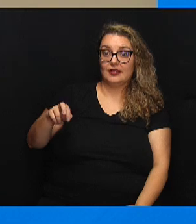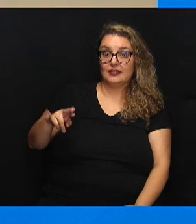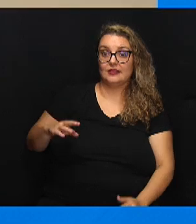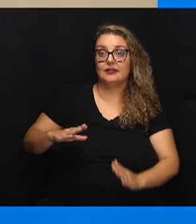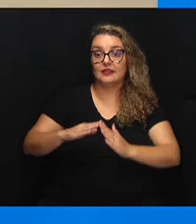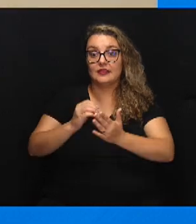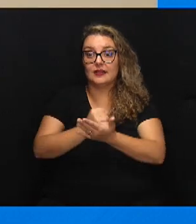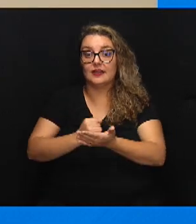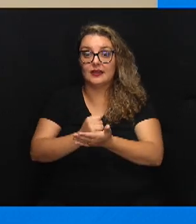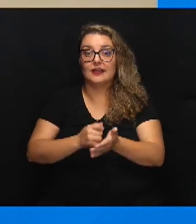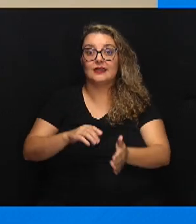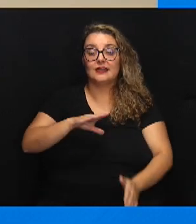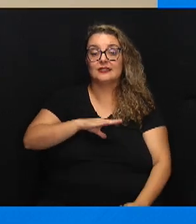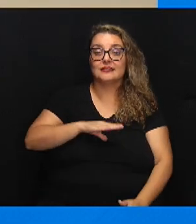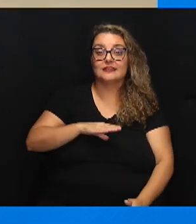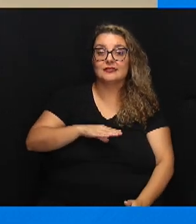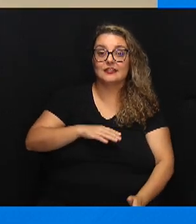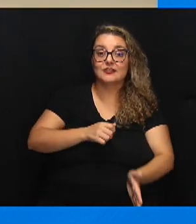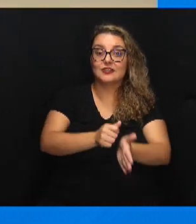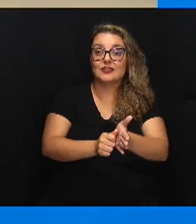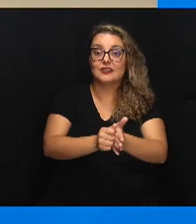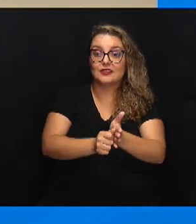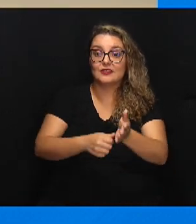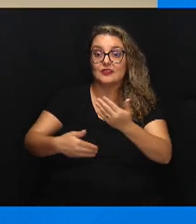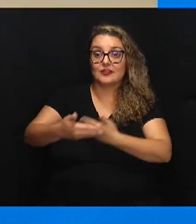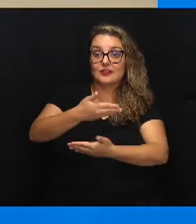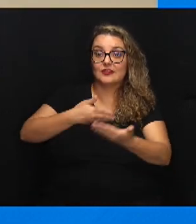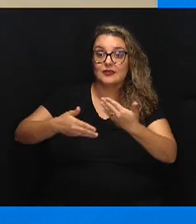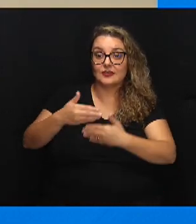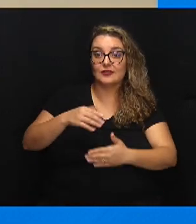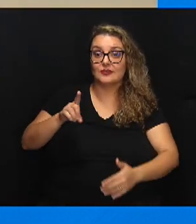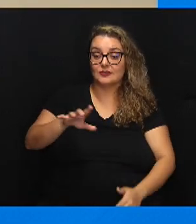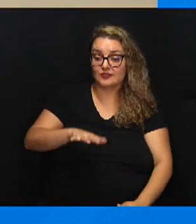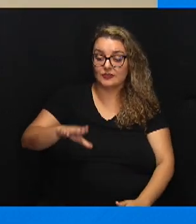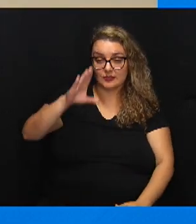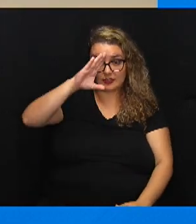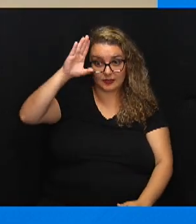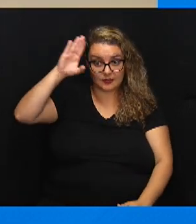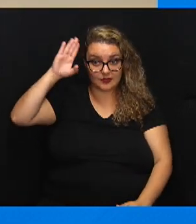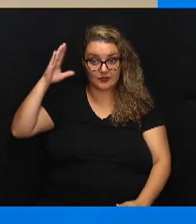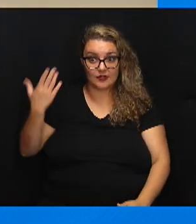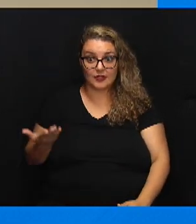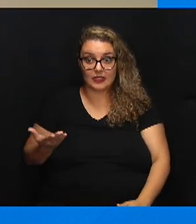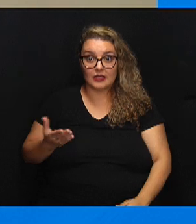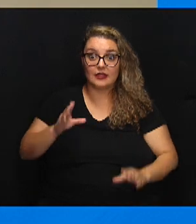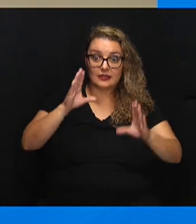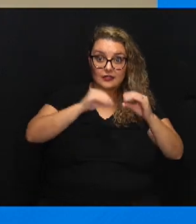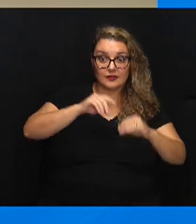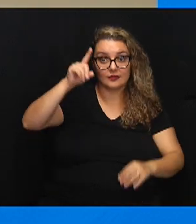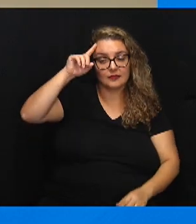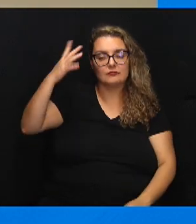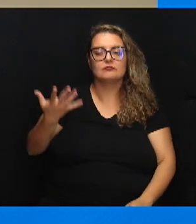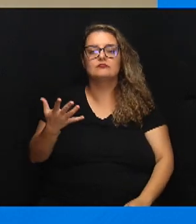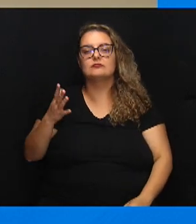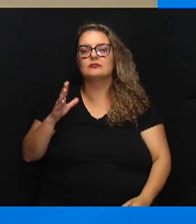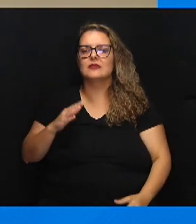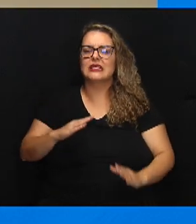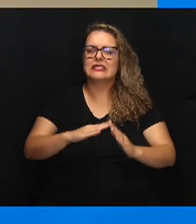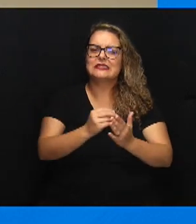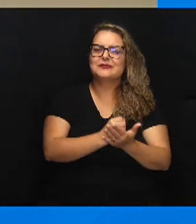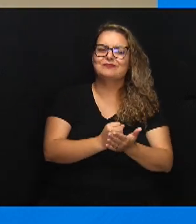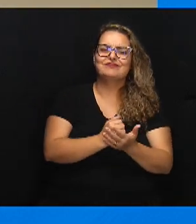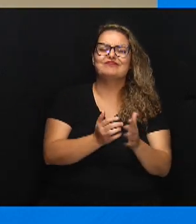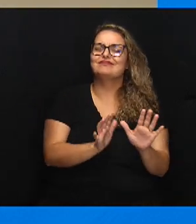Araraquara e vivia entrosado com as atividades do diretório acadêmico. Então, de repente, ele intuiu que farmácia não era sua